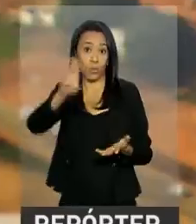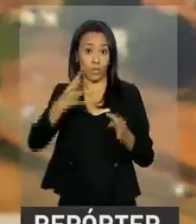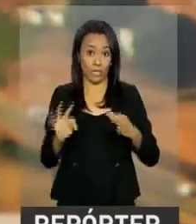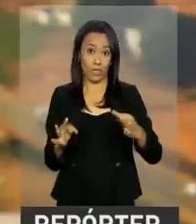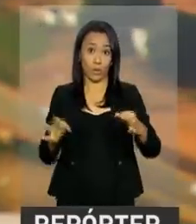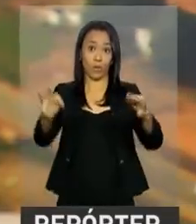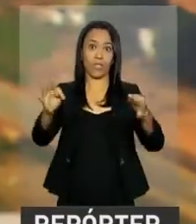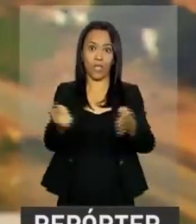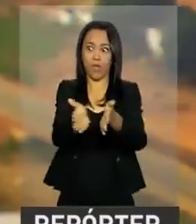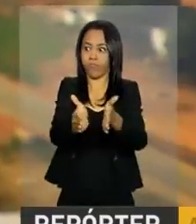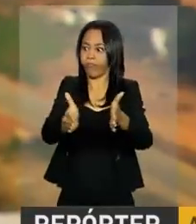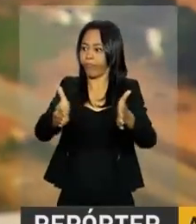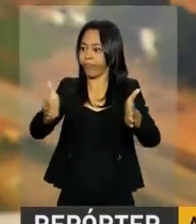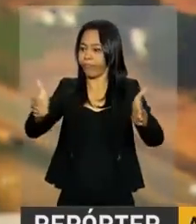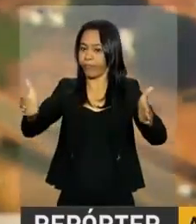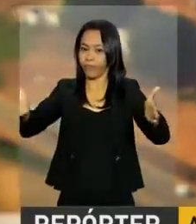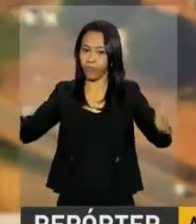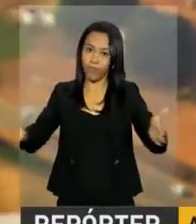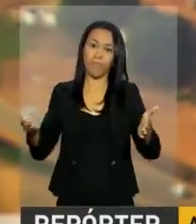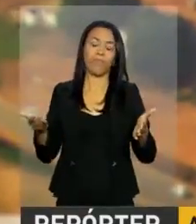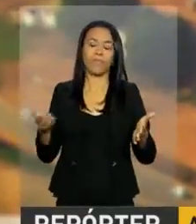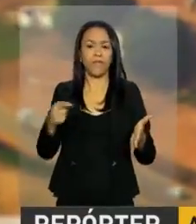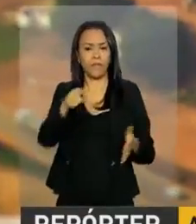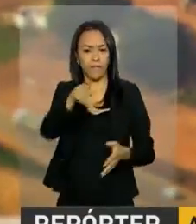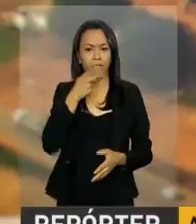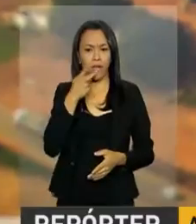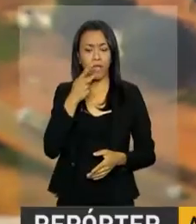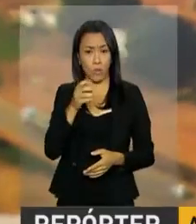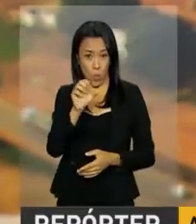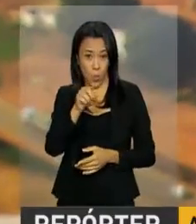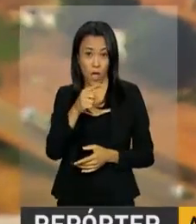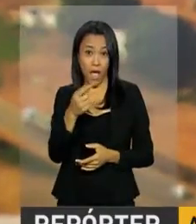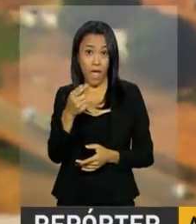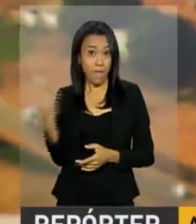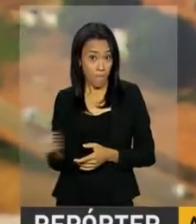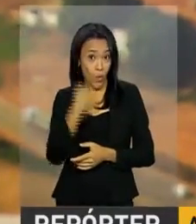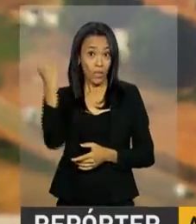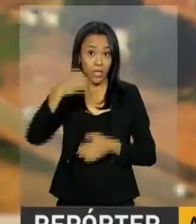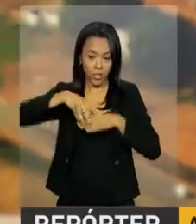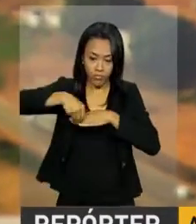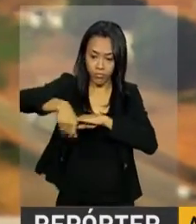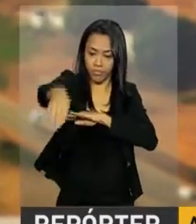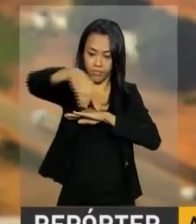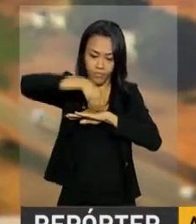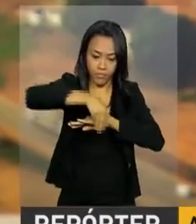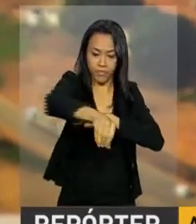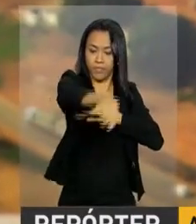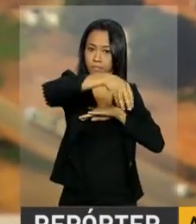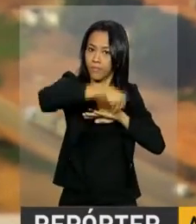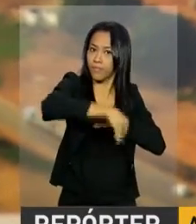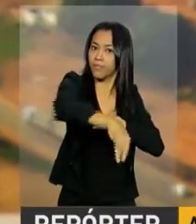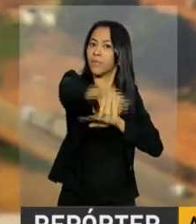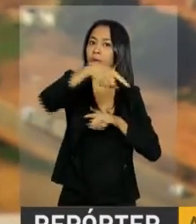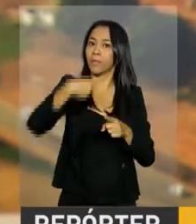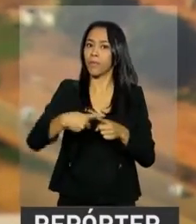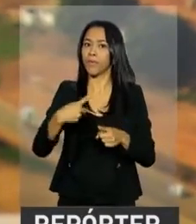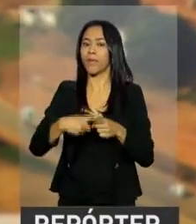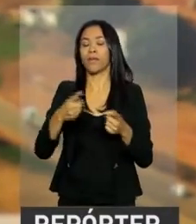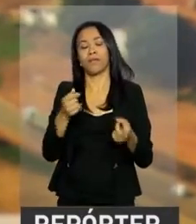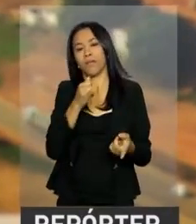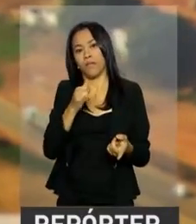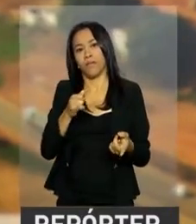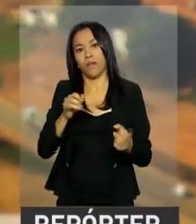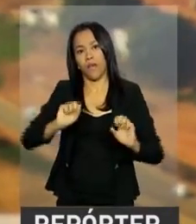Uma safra importante, porque, principalmente porque ela recupera a produção de arroz,